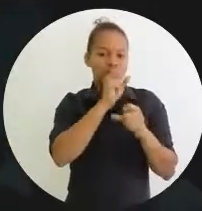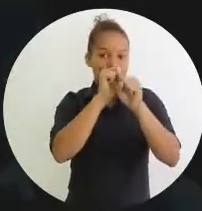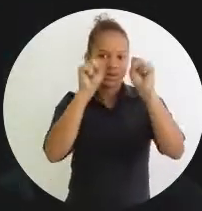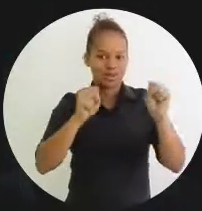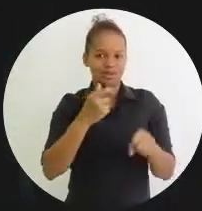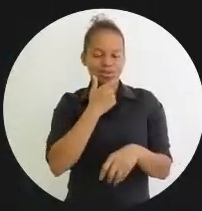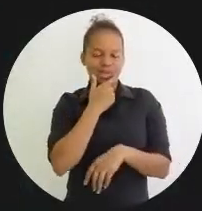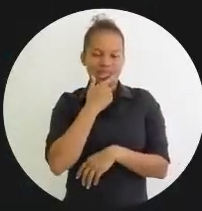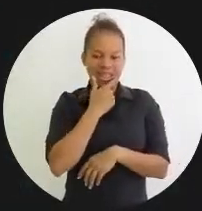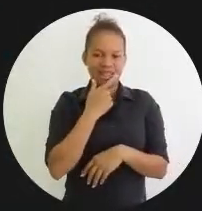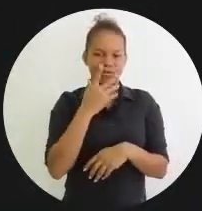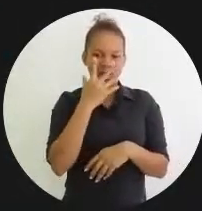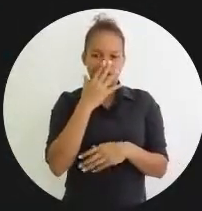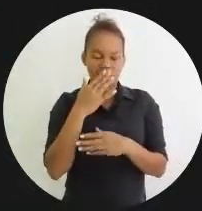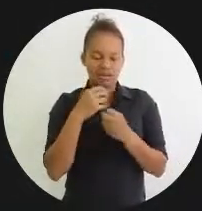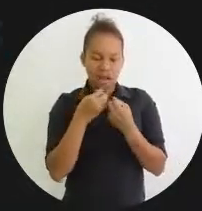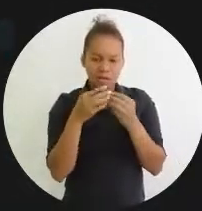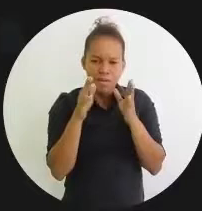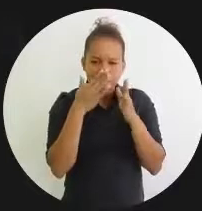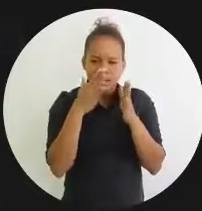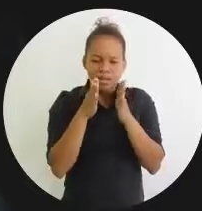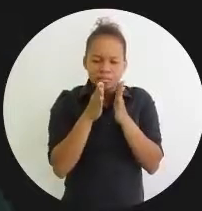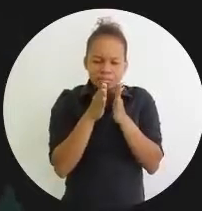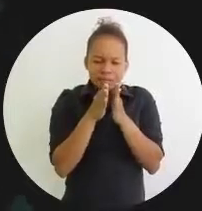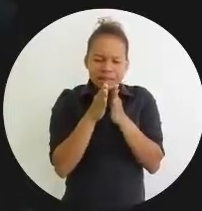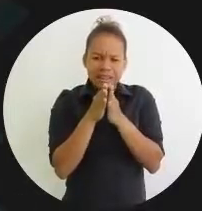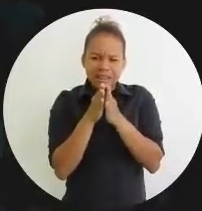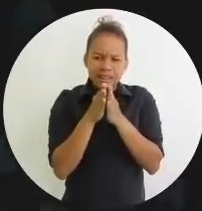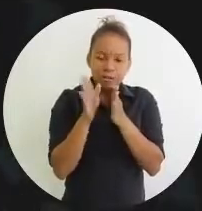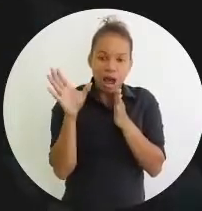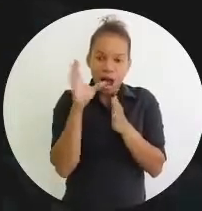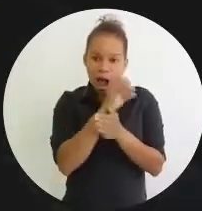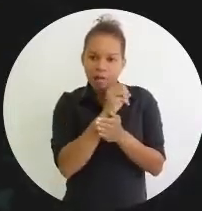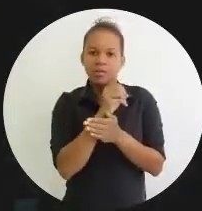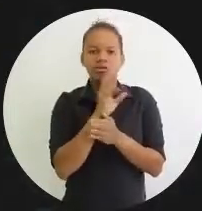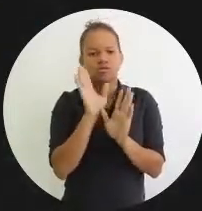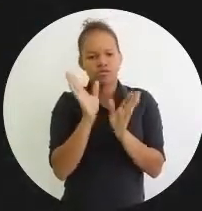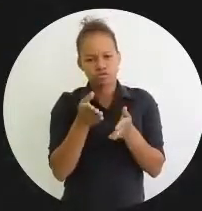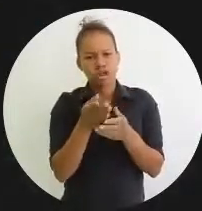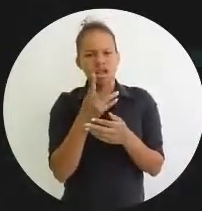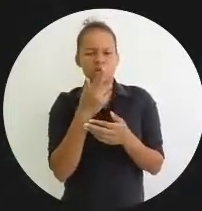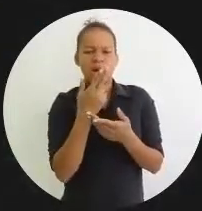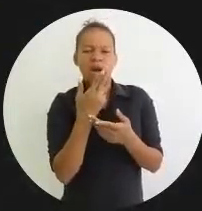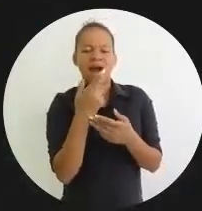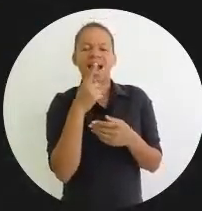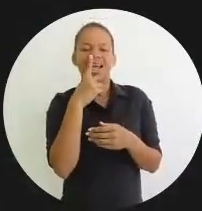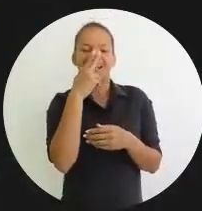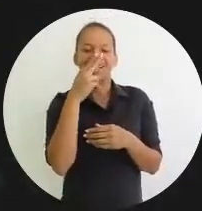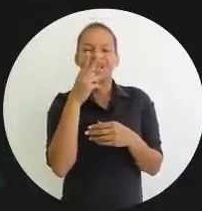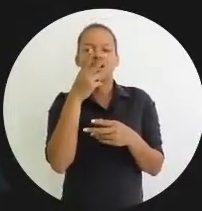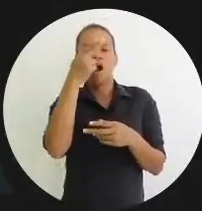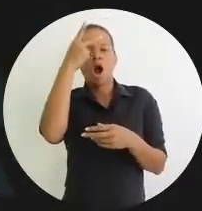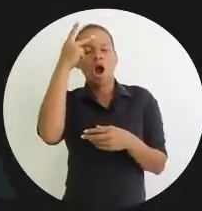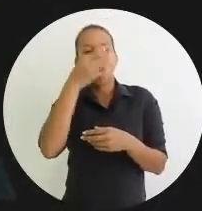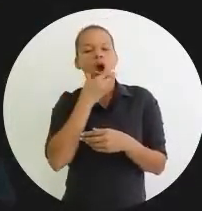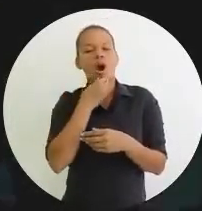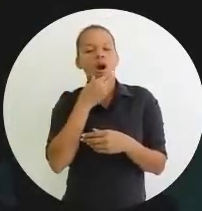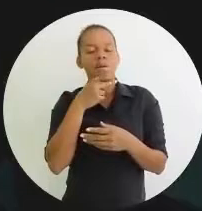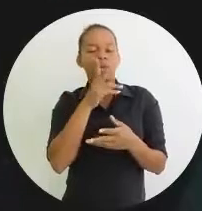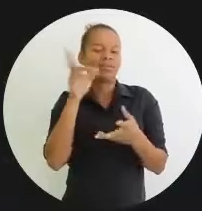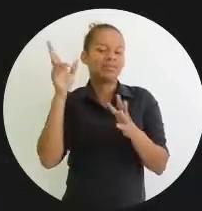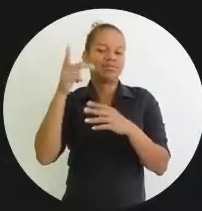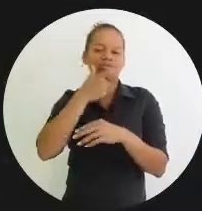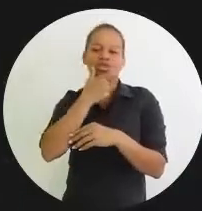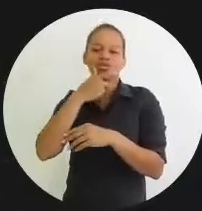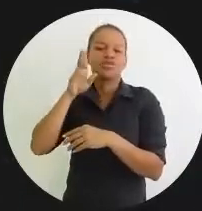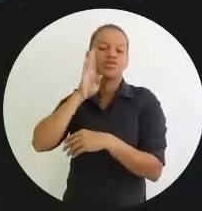estar descomprimido, ele vai estar bem apertadinho para ele ler mais rápido, é a versão de produção, feito o jQuery, mesma coisa, mesmo conceito, mesma